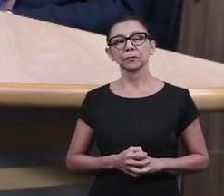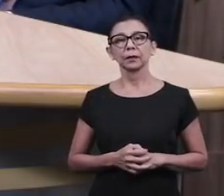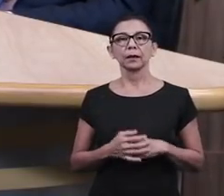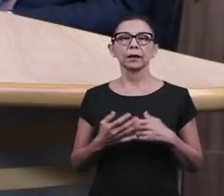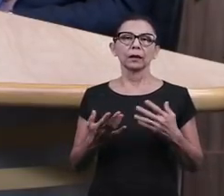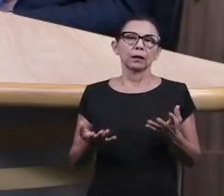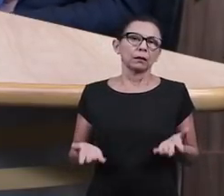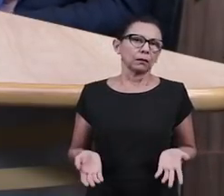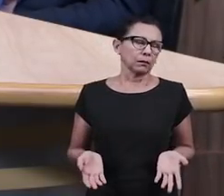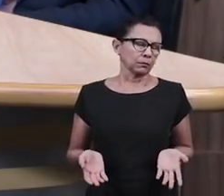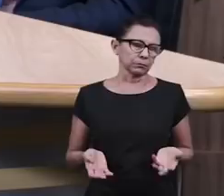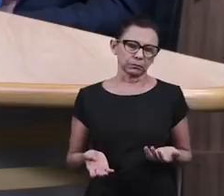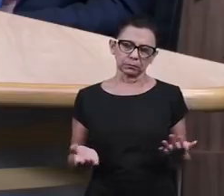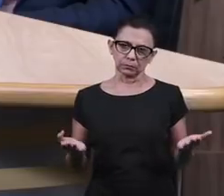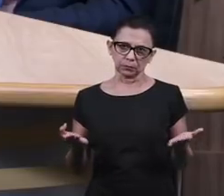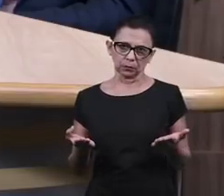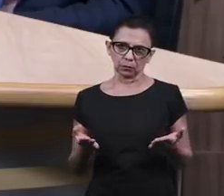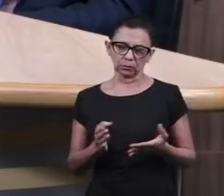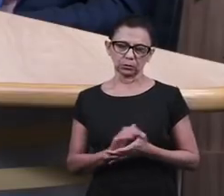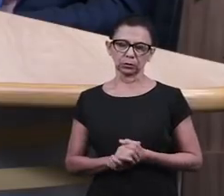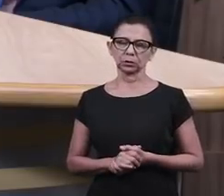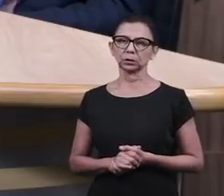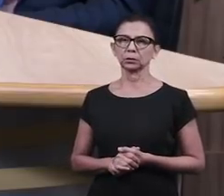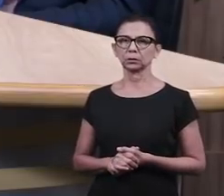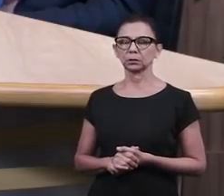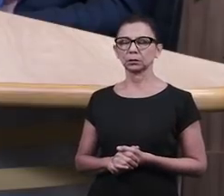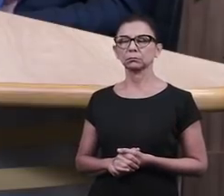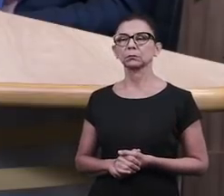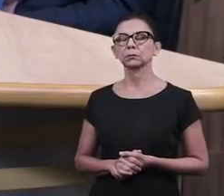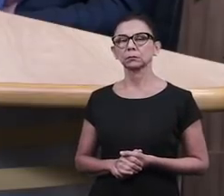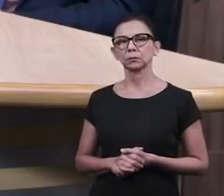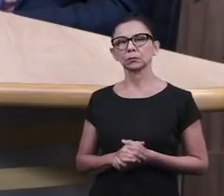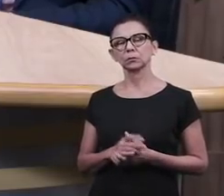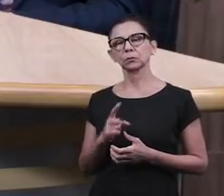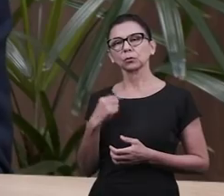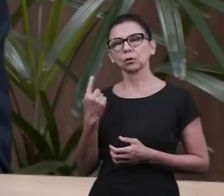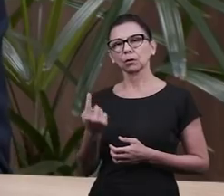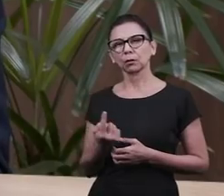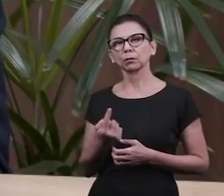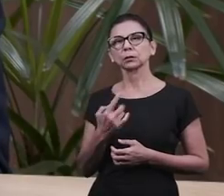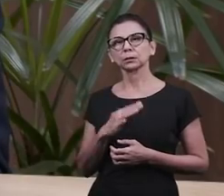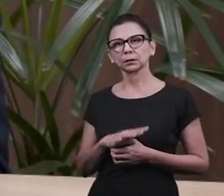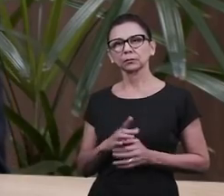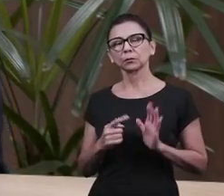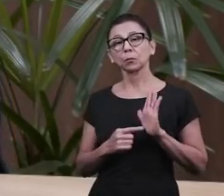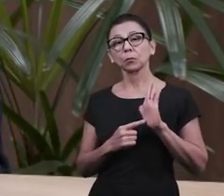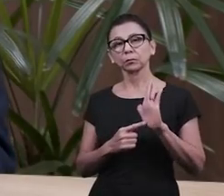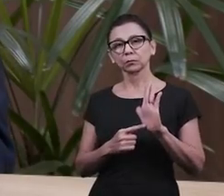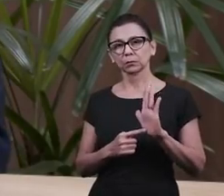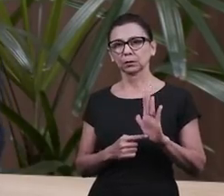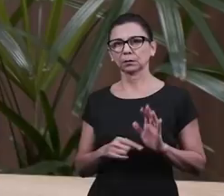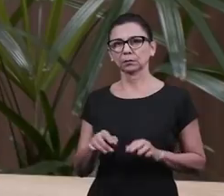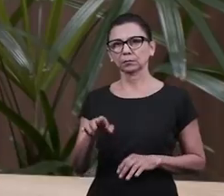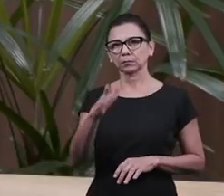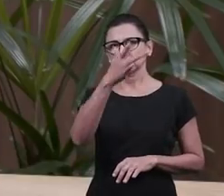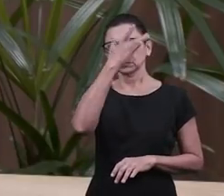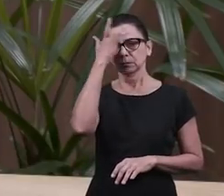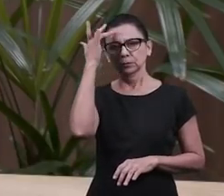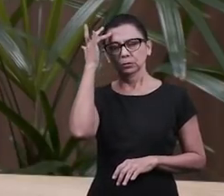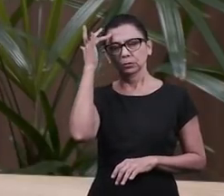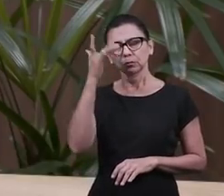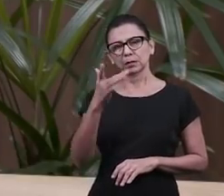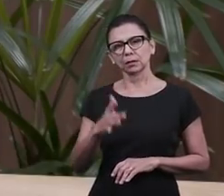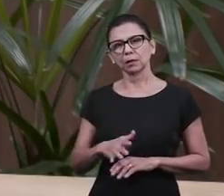Então, hoje a nossa intenção é mostrar para os irmãos, para os que nos assistem, uma